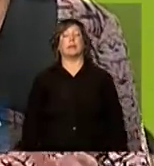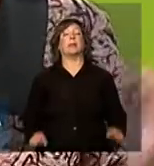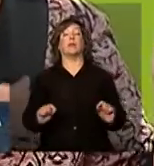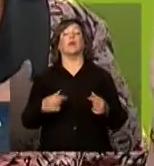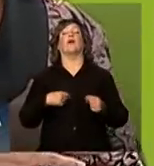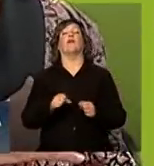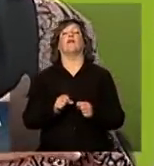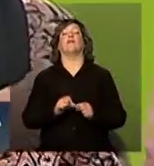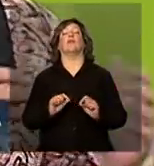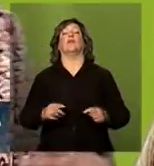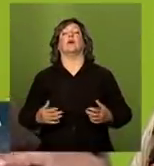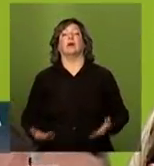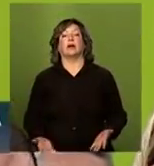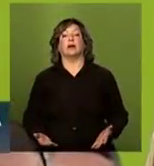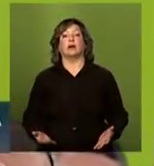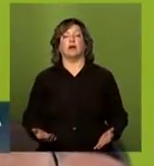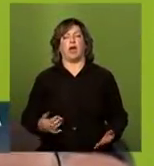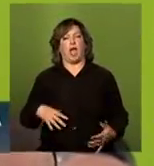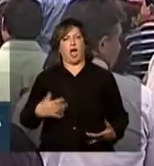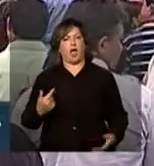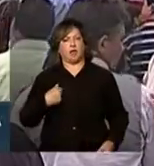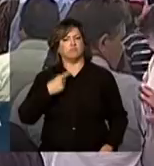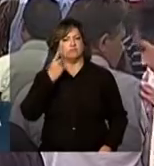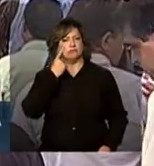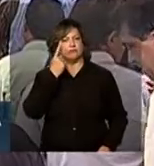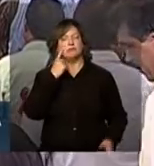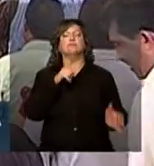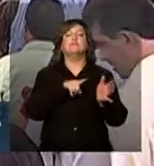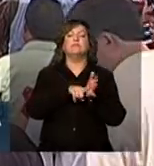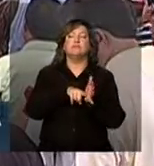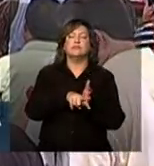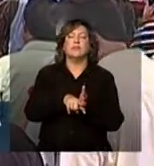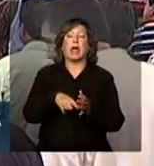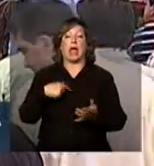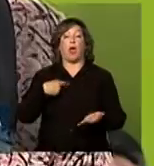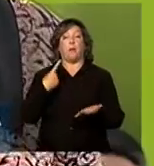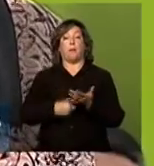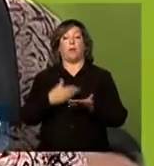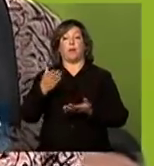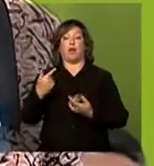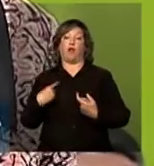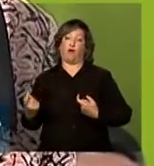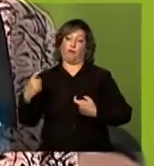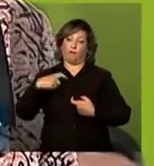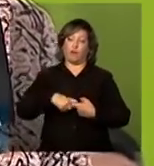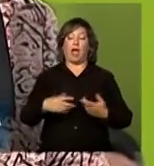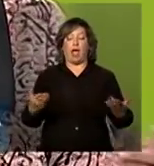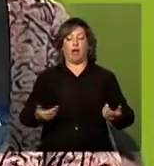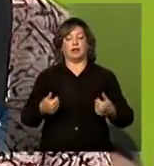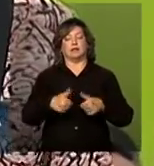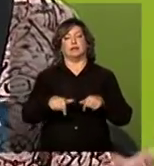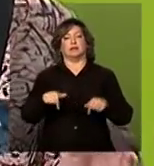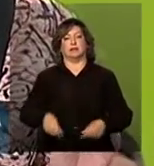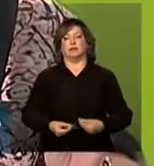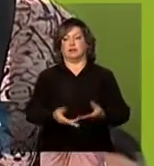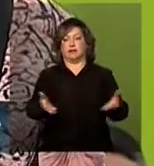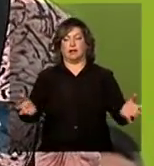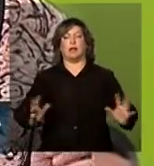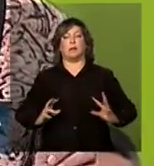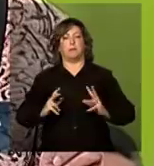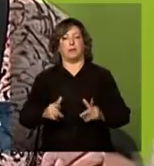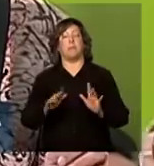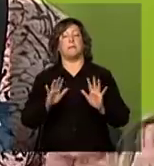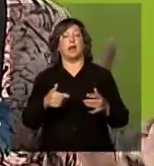fiz eu fui olhar e como eu prometi para ela que eu voltava nós estamos distribuindo essas máquinas mas eu quero dizer